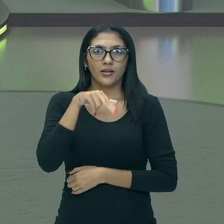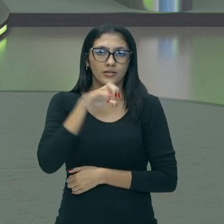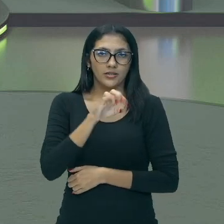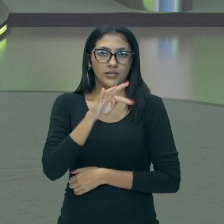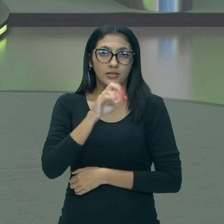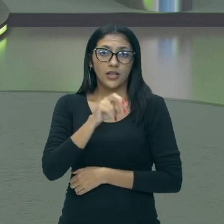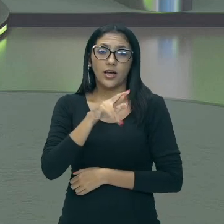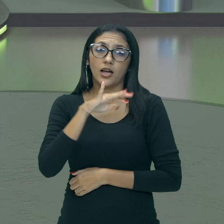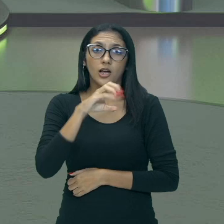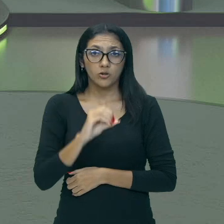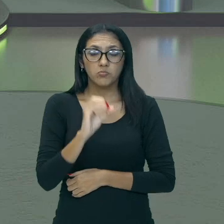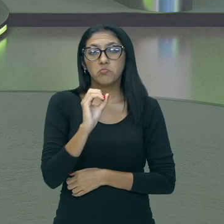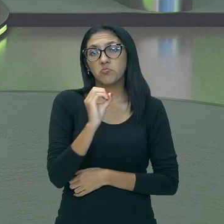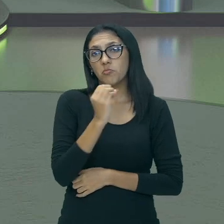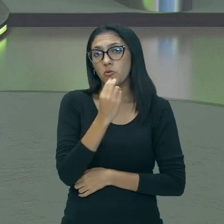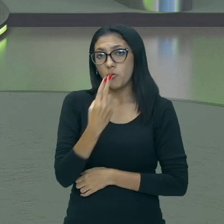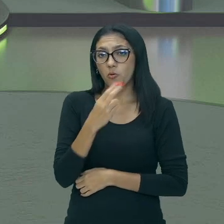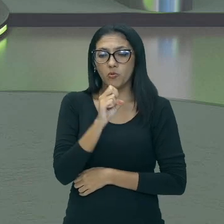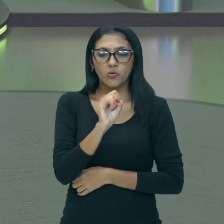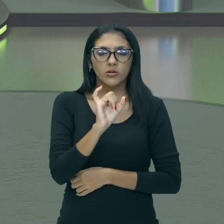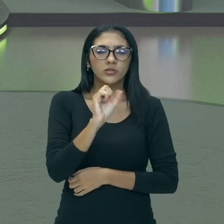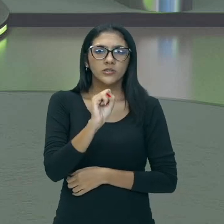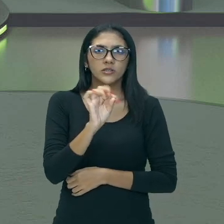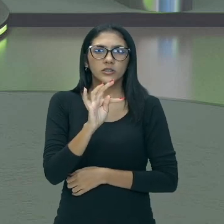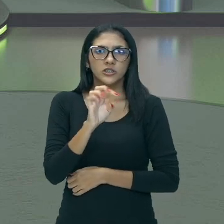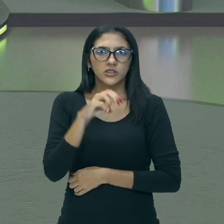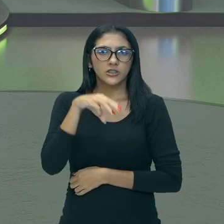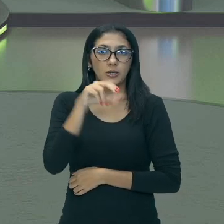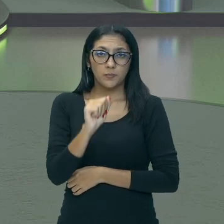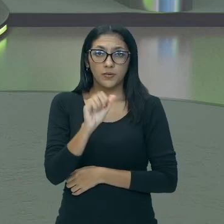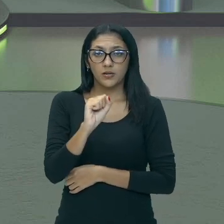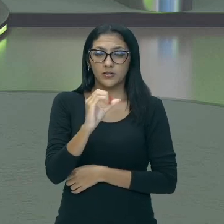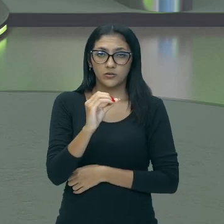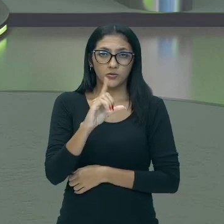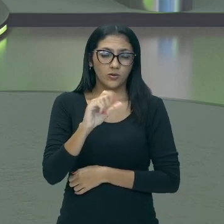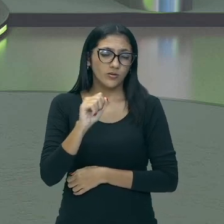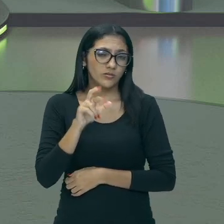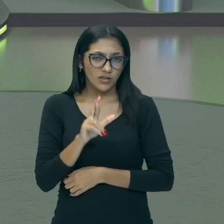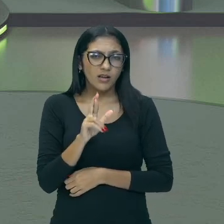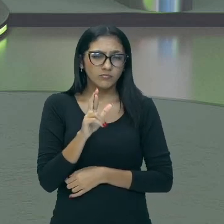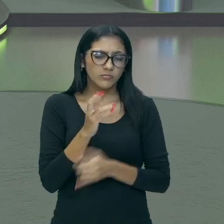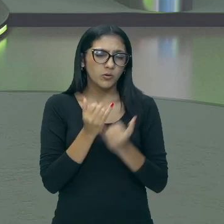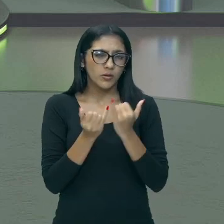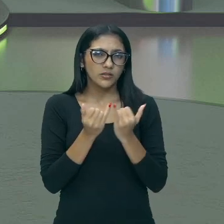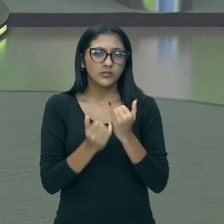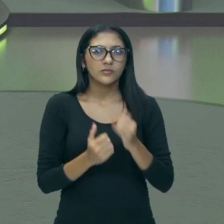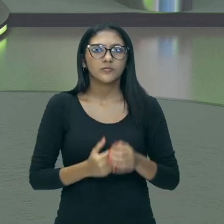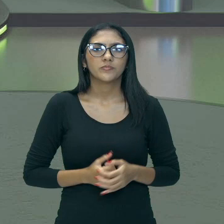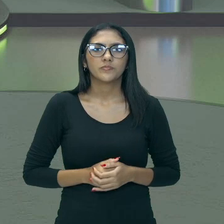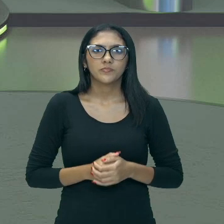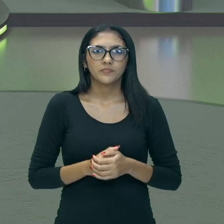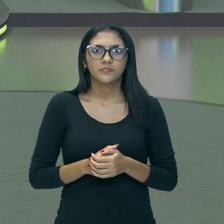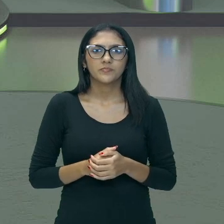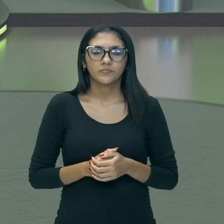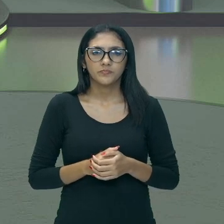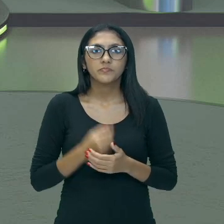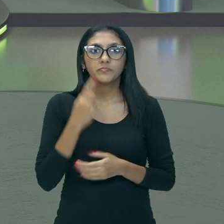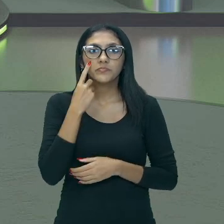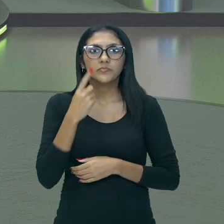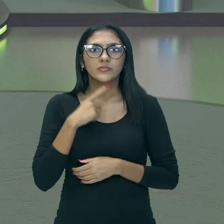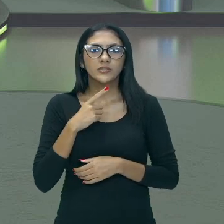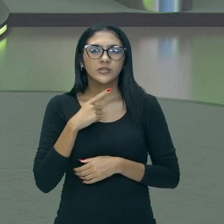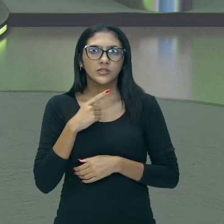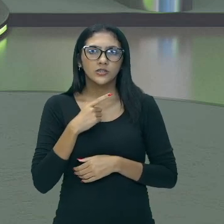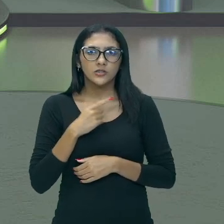características como os imensos espaços vazios. Vamos lá, acompanha comigo. Nós temos uma bolinha